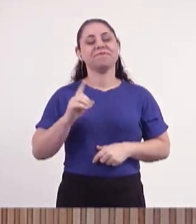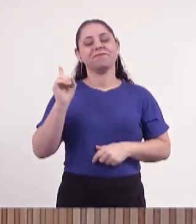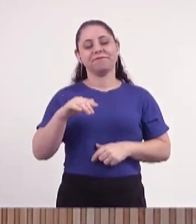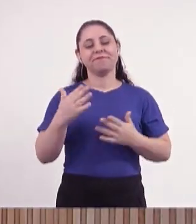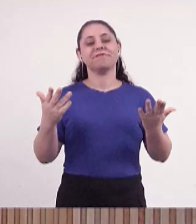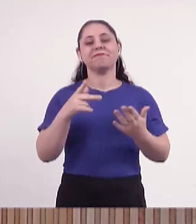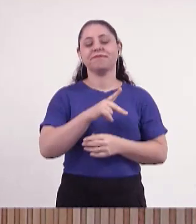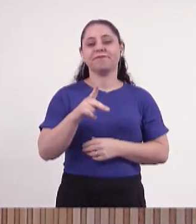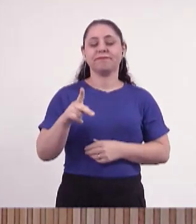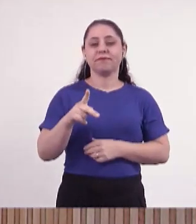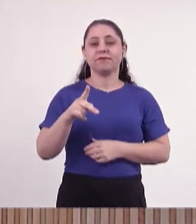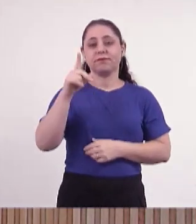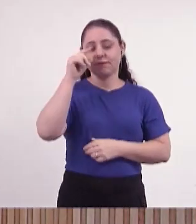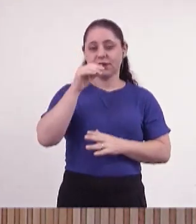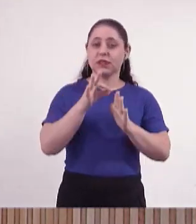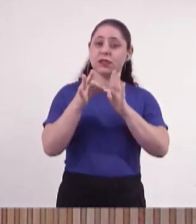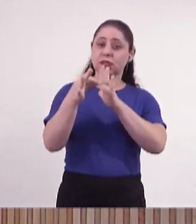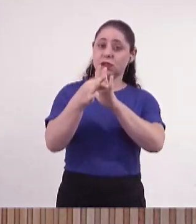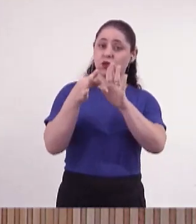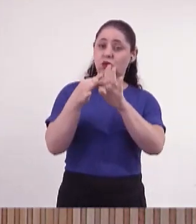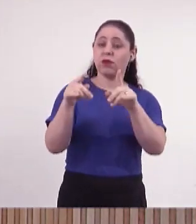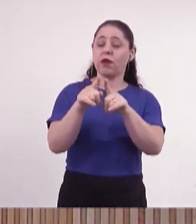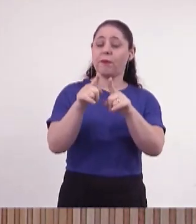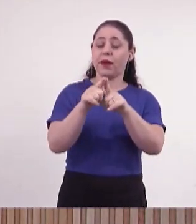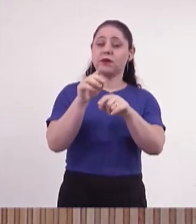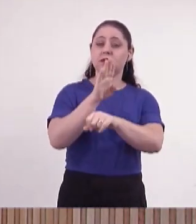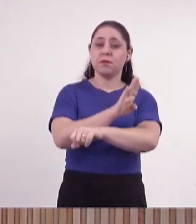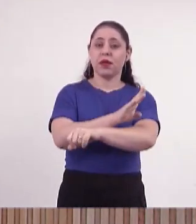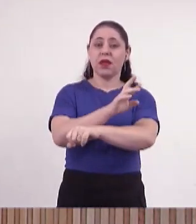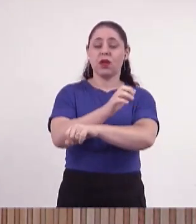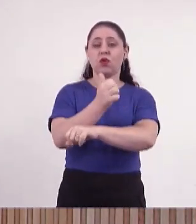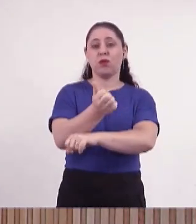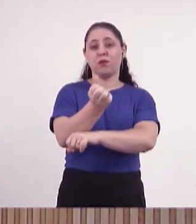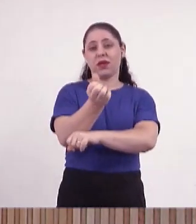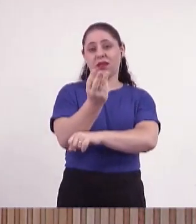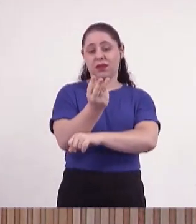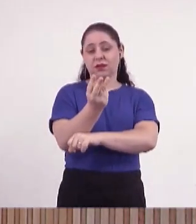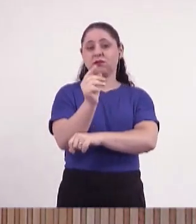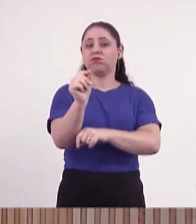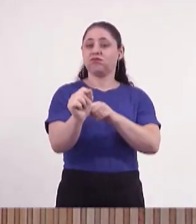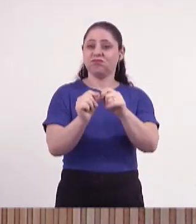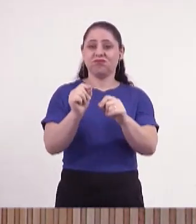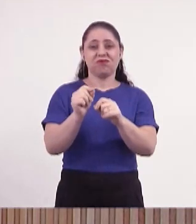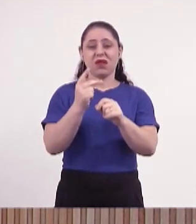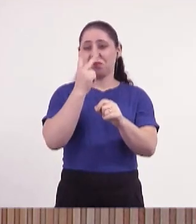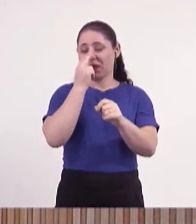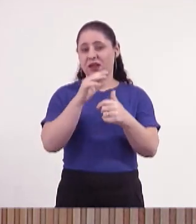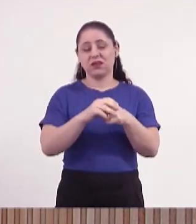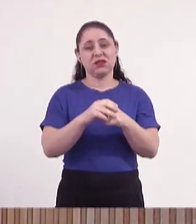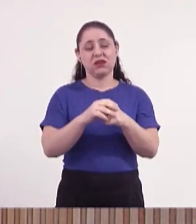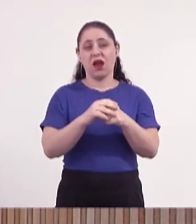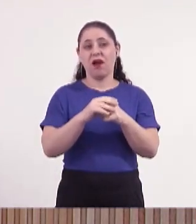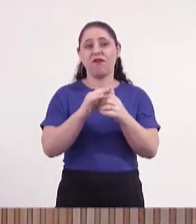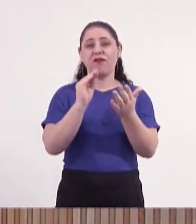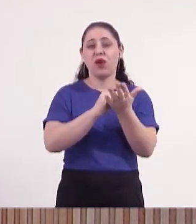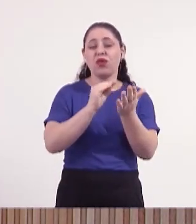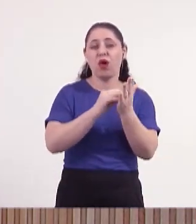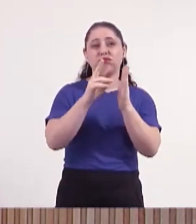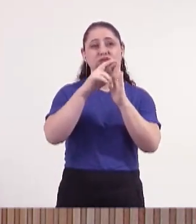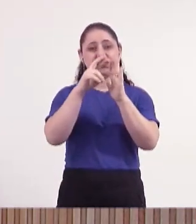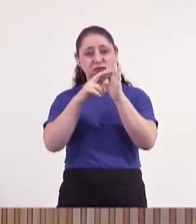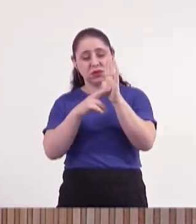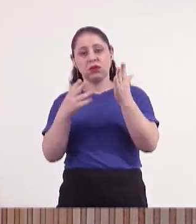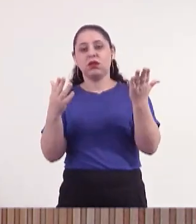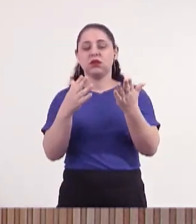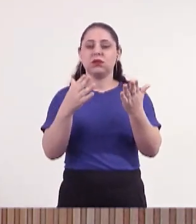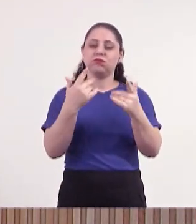Pois é, o presidente Gerson Claro, inclusive, citou a situação da BR-163, uma modelagem que deixou de prever certas situações e que hoje